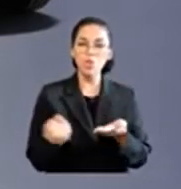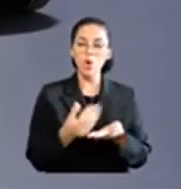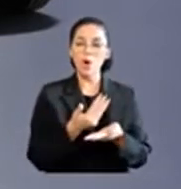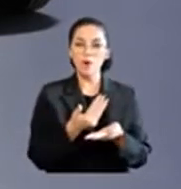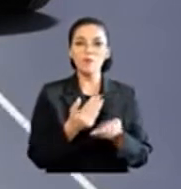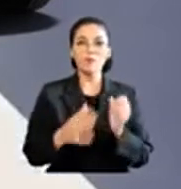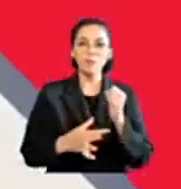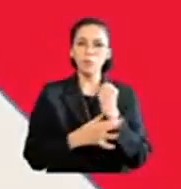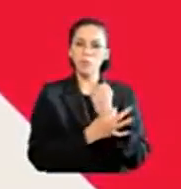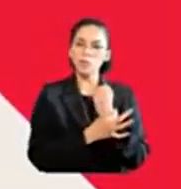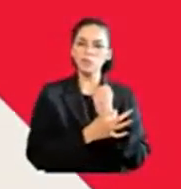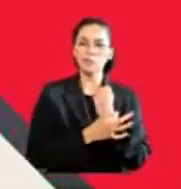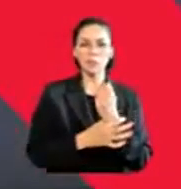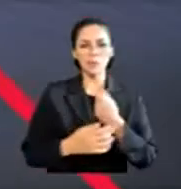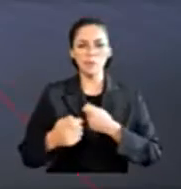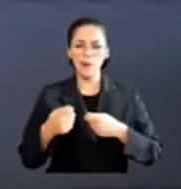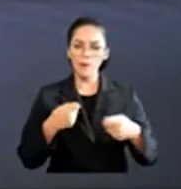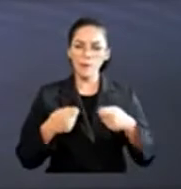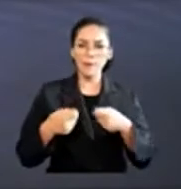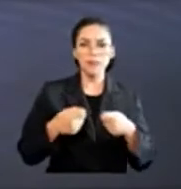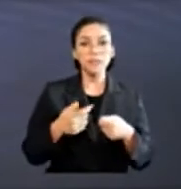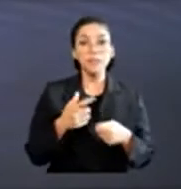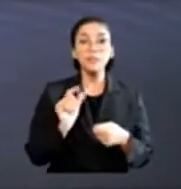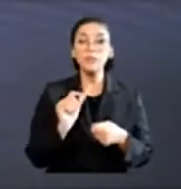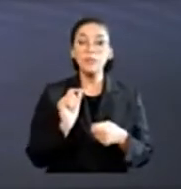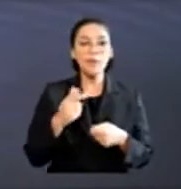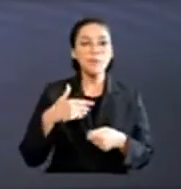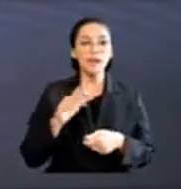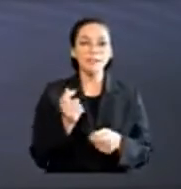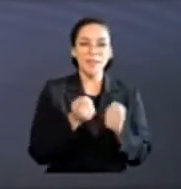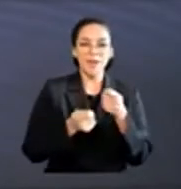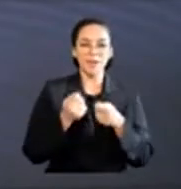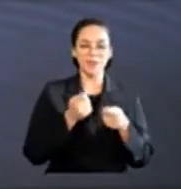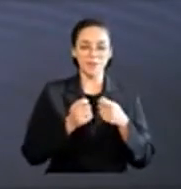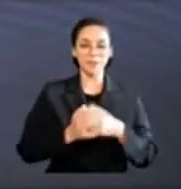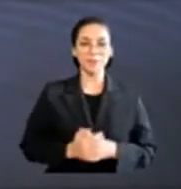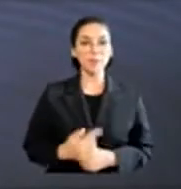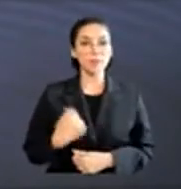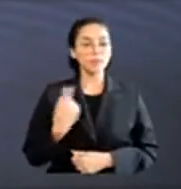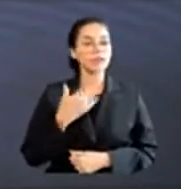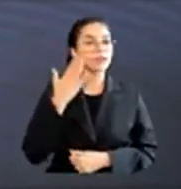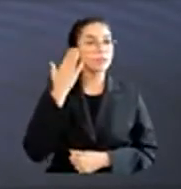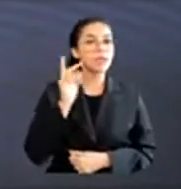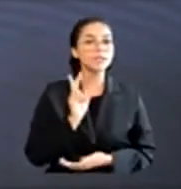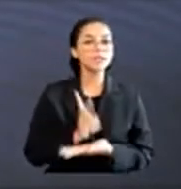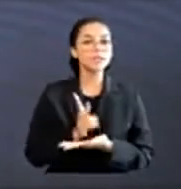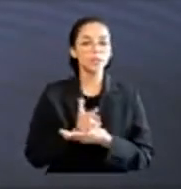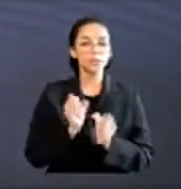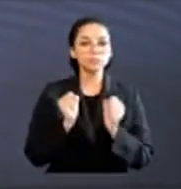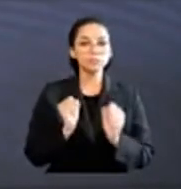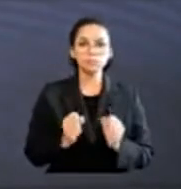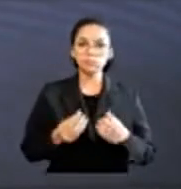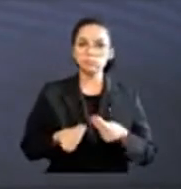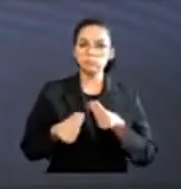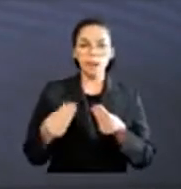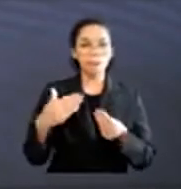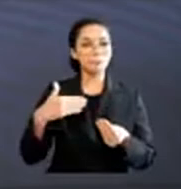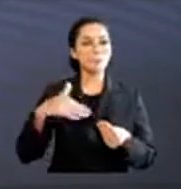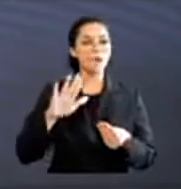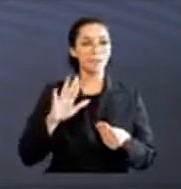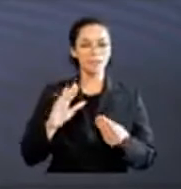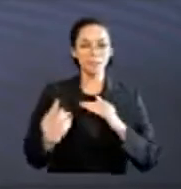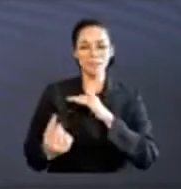ainda mais economia. Mas a gente sabe que sempre podemos entregar mais para os nossos clientes, para clientes que